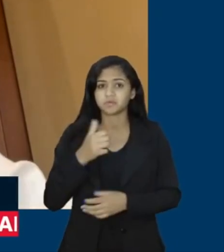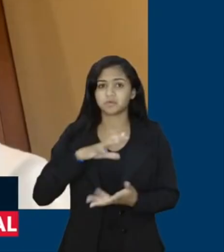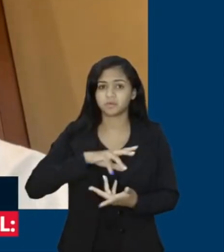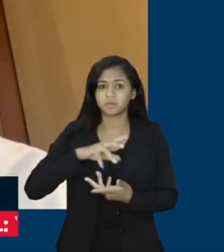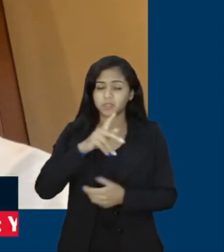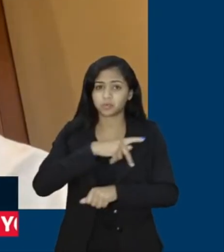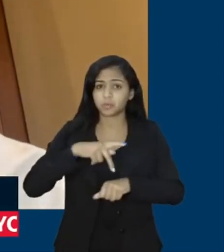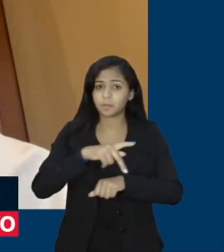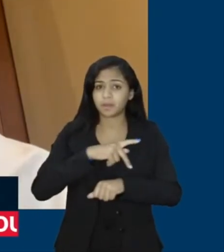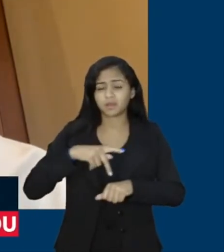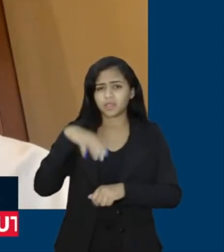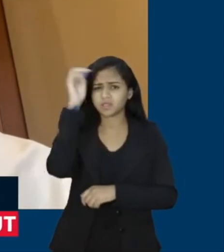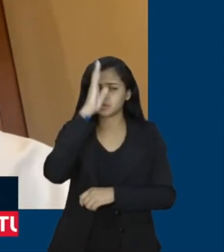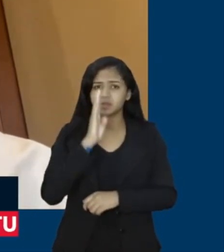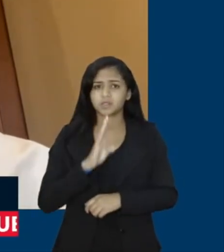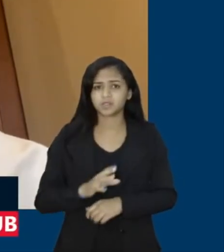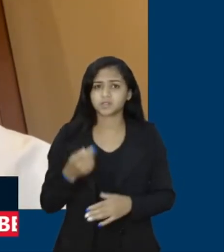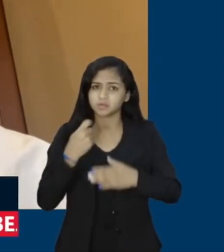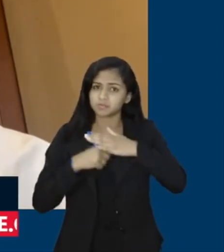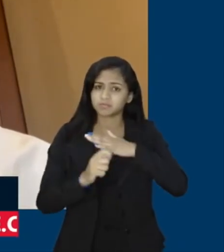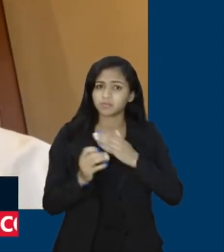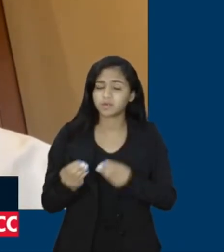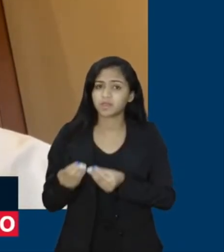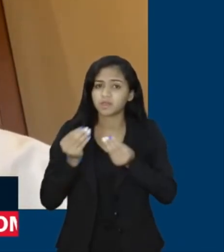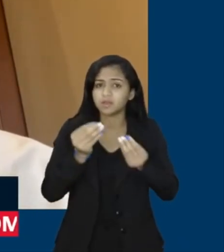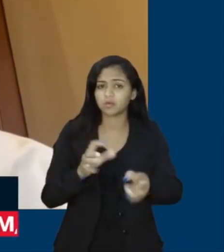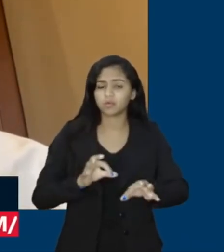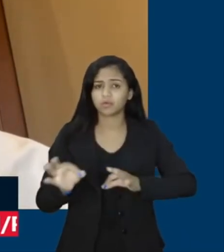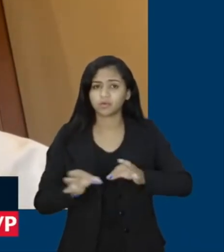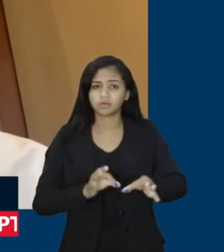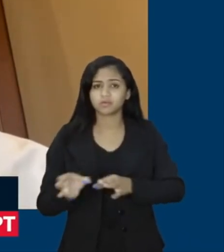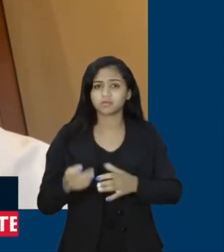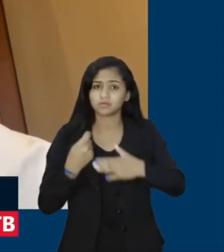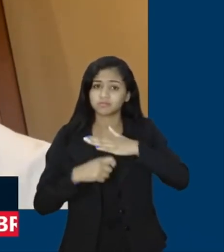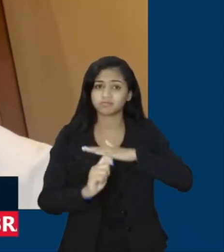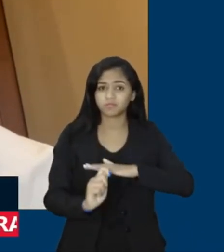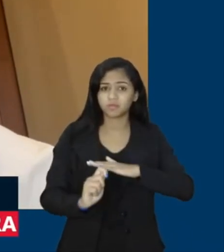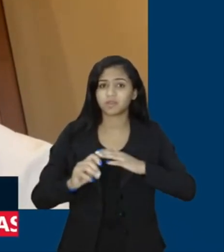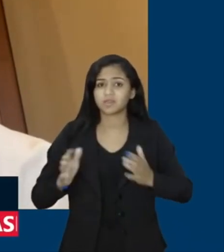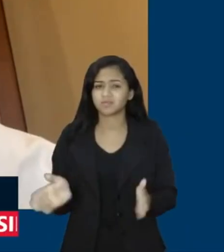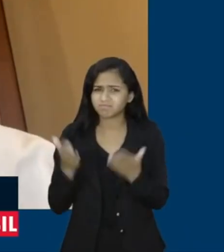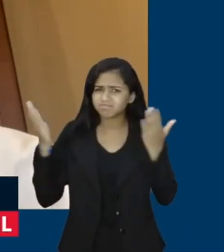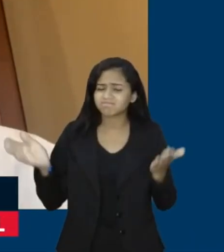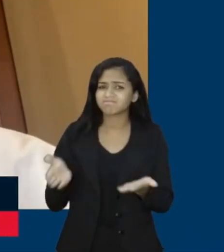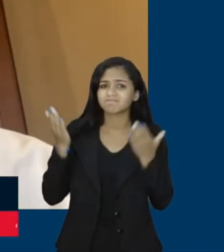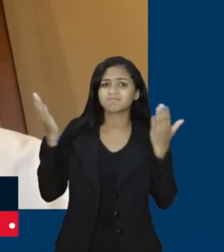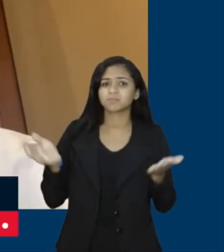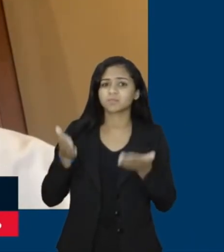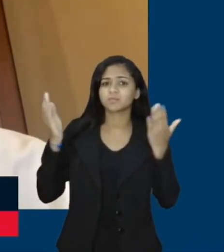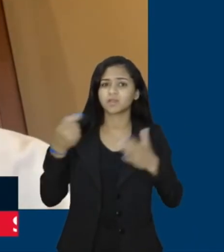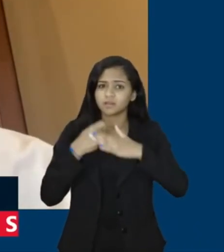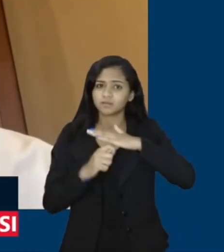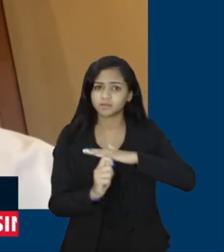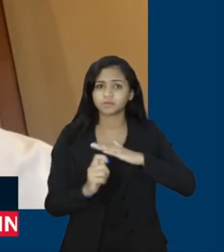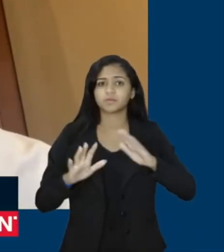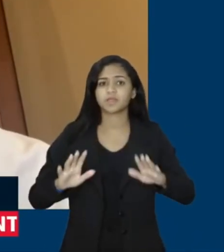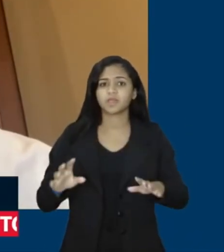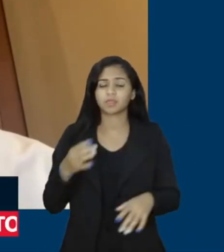país, levando investimento, organizando investimento, estimulando